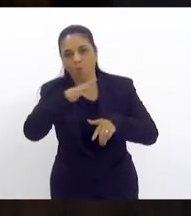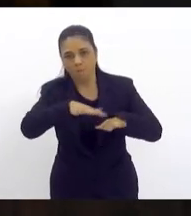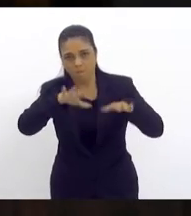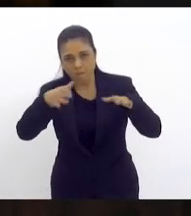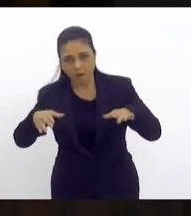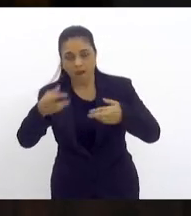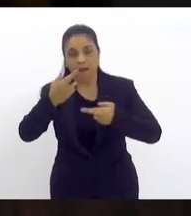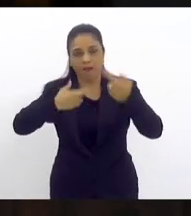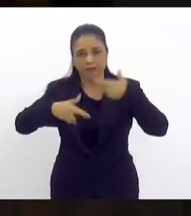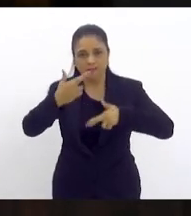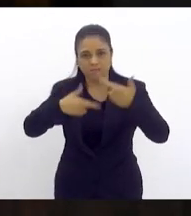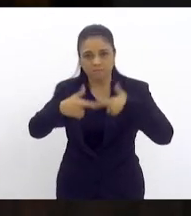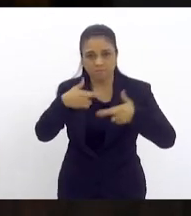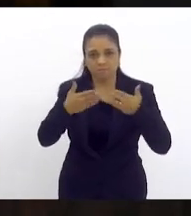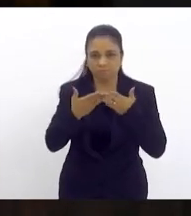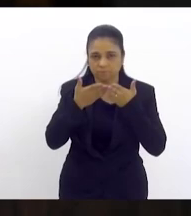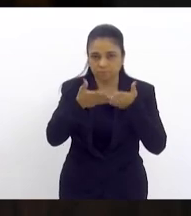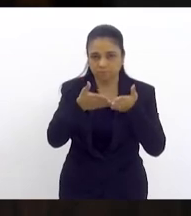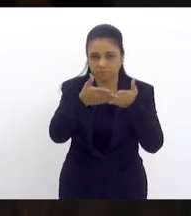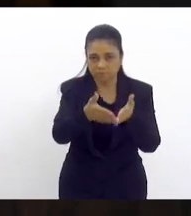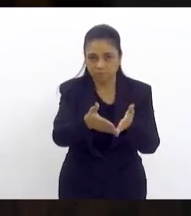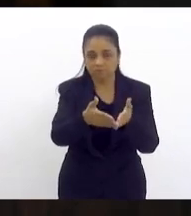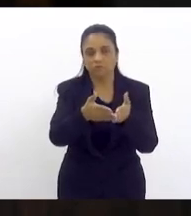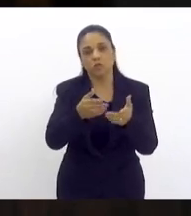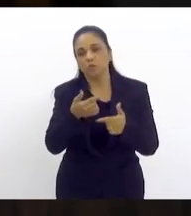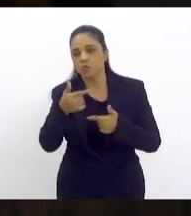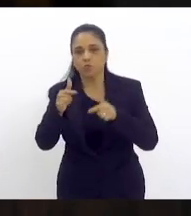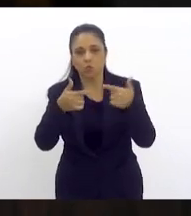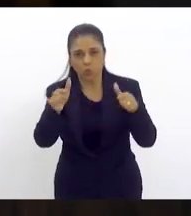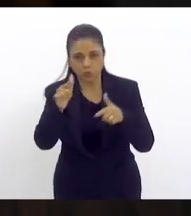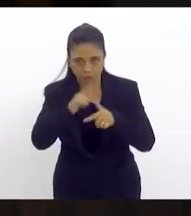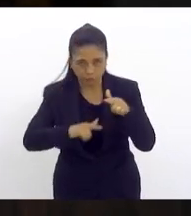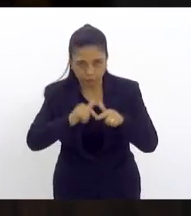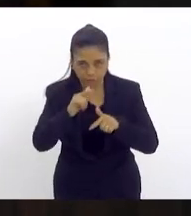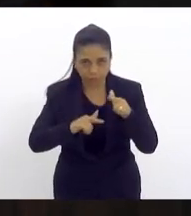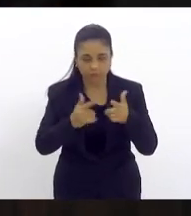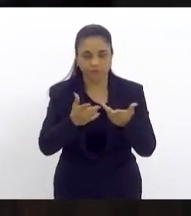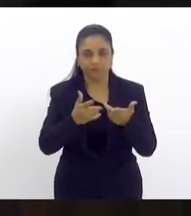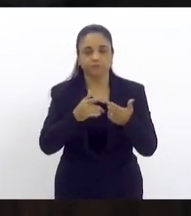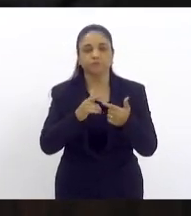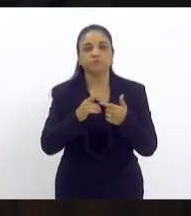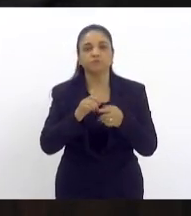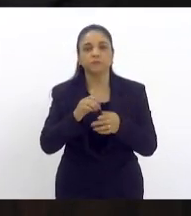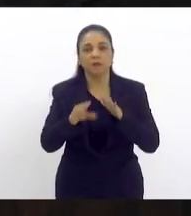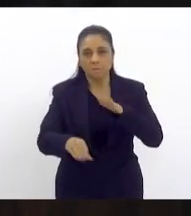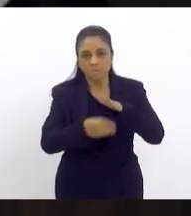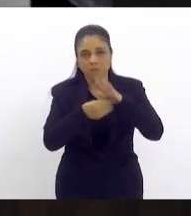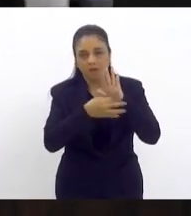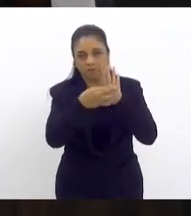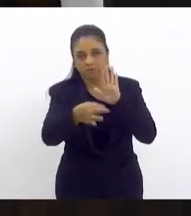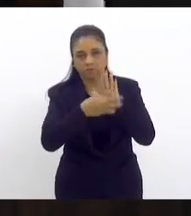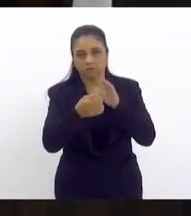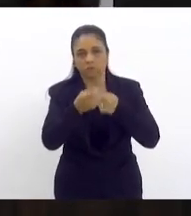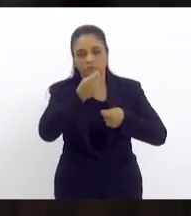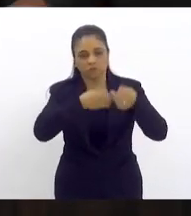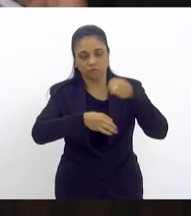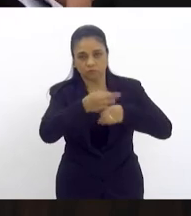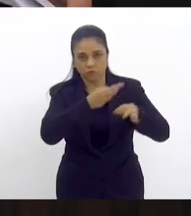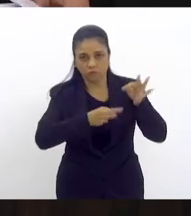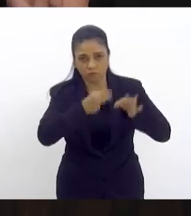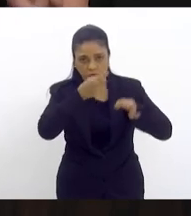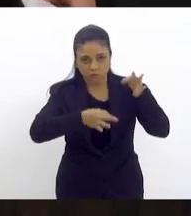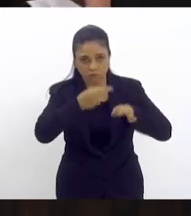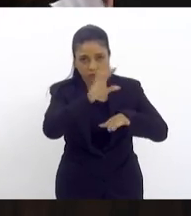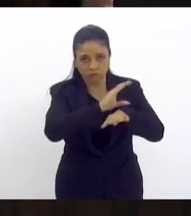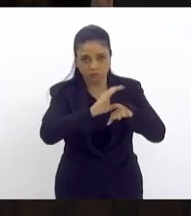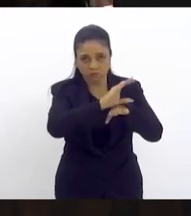reciclagem de embarcações e dá outras providências pareceres das comissões Constituição e justiça pela